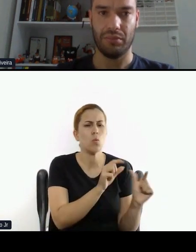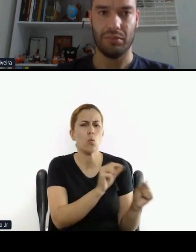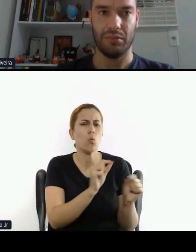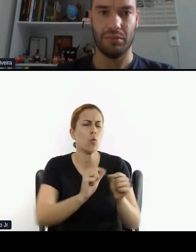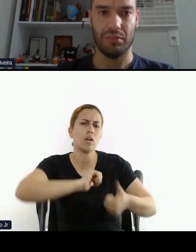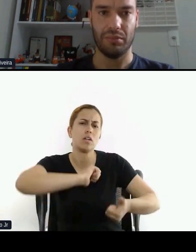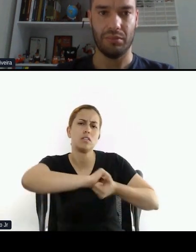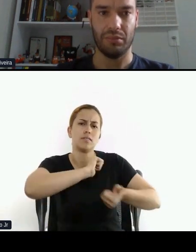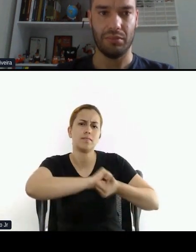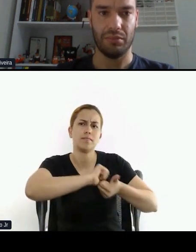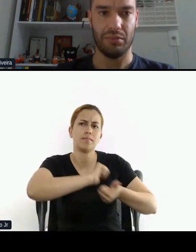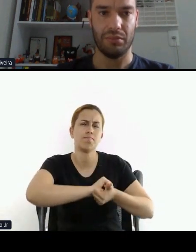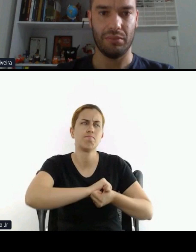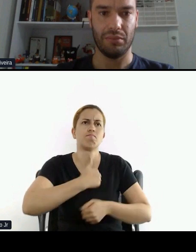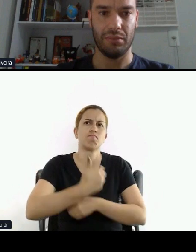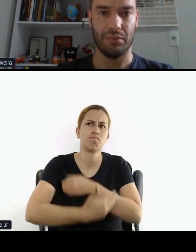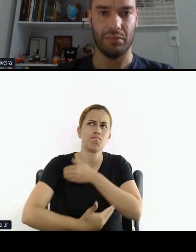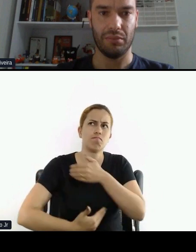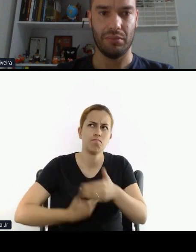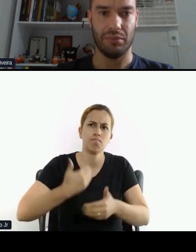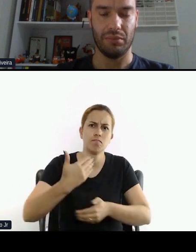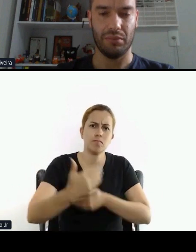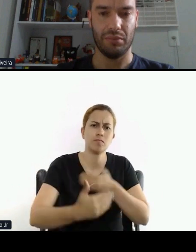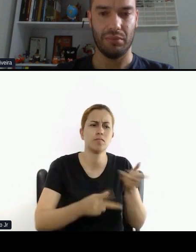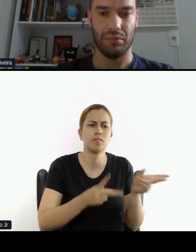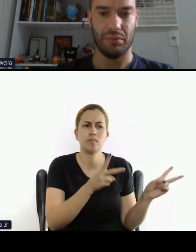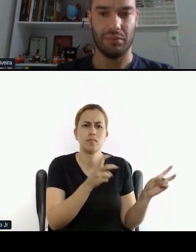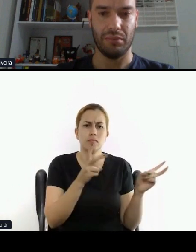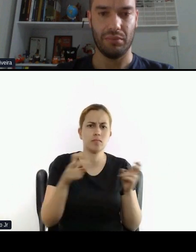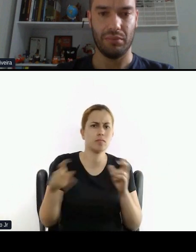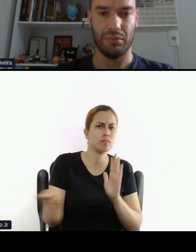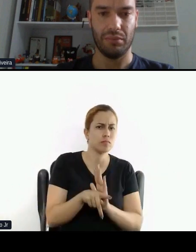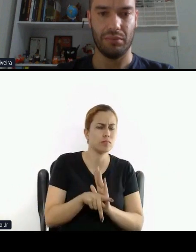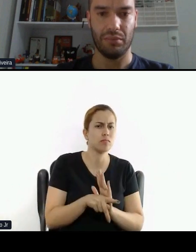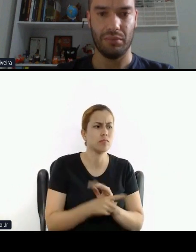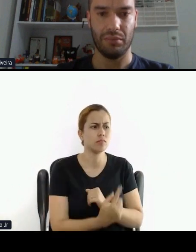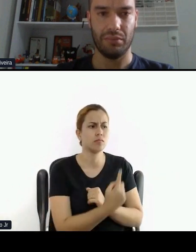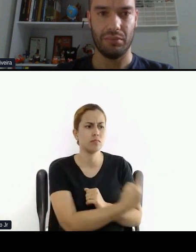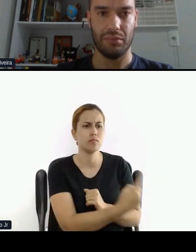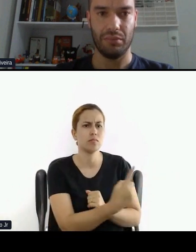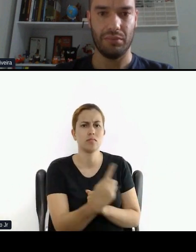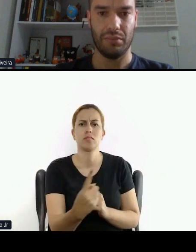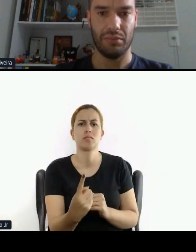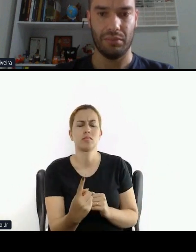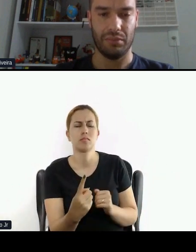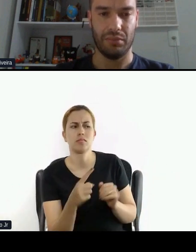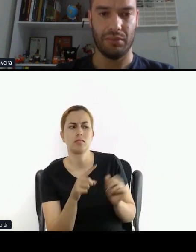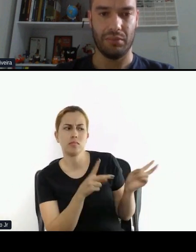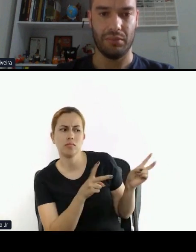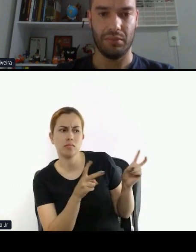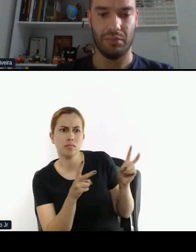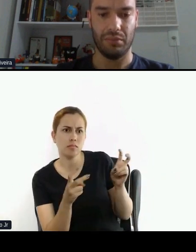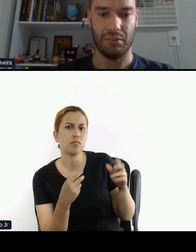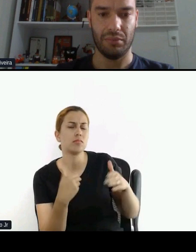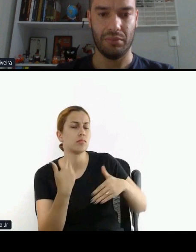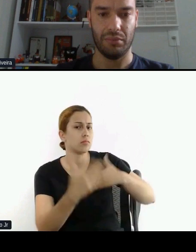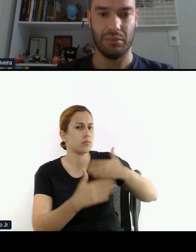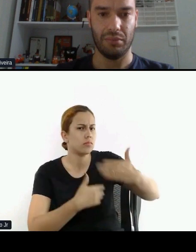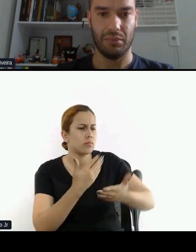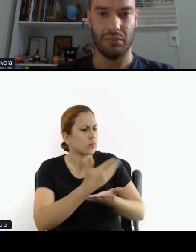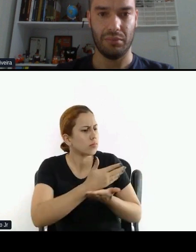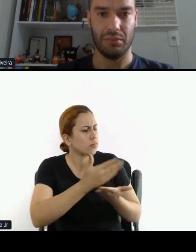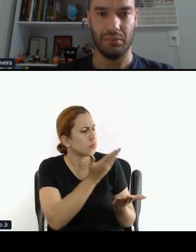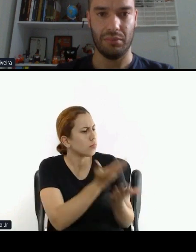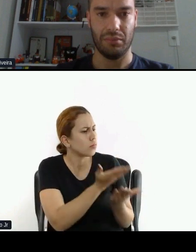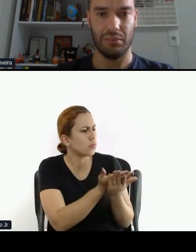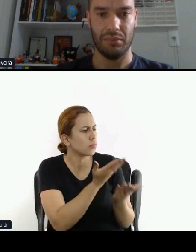muito sobre a perspectiva do usuário final. Então, nesse tempo, eu comecei a estudar também, né, como os